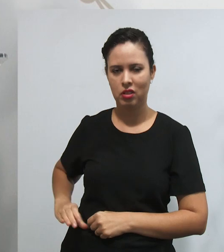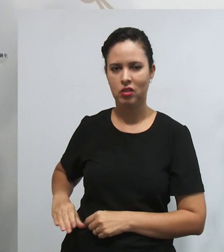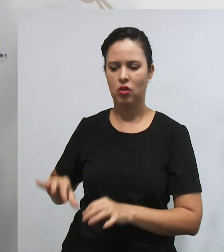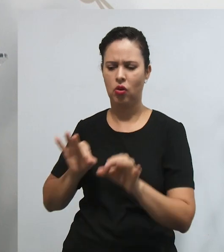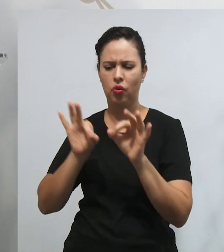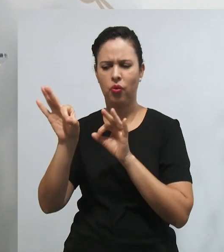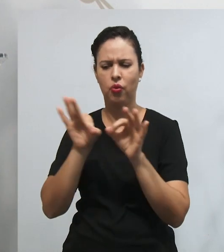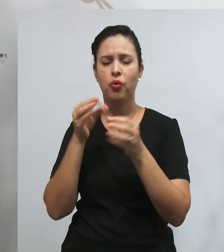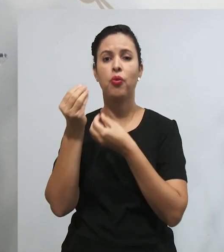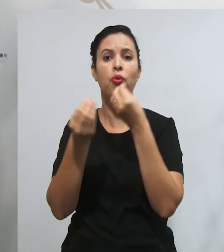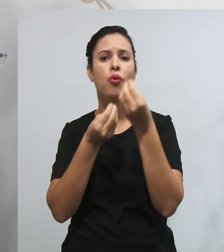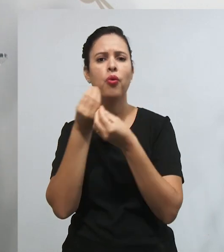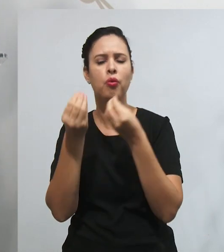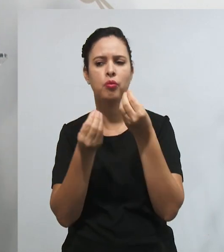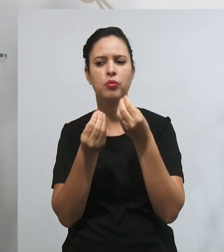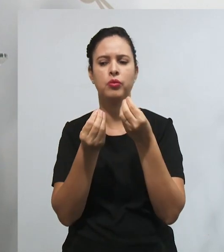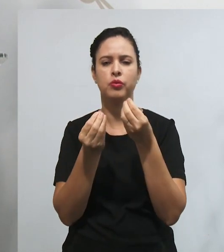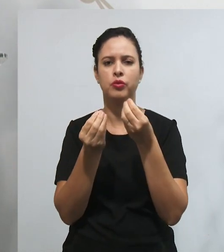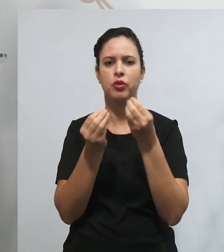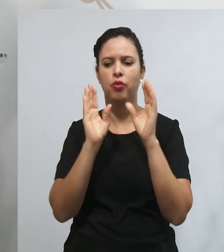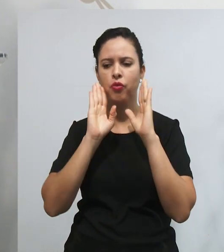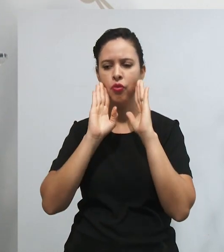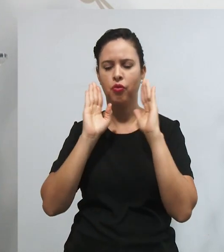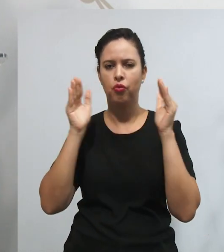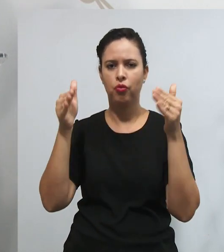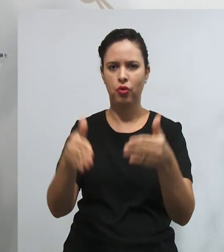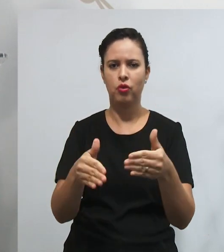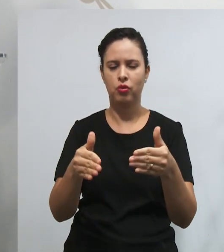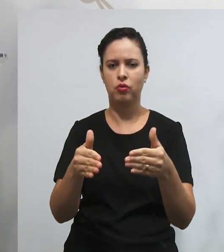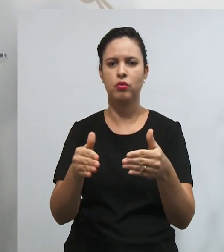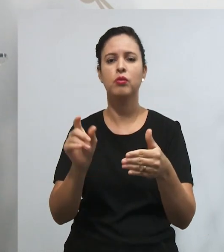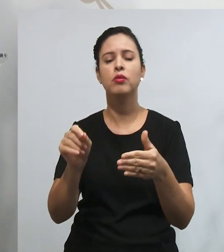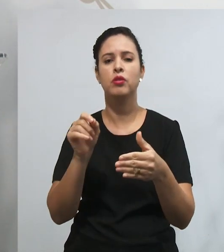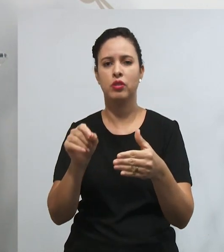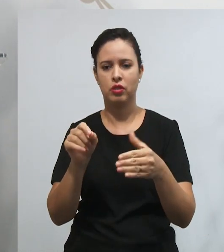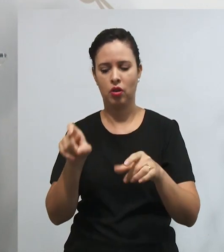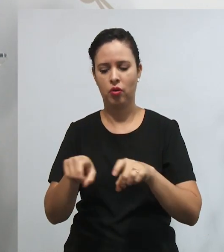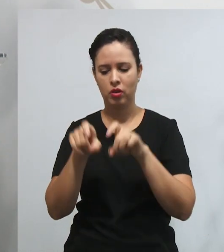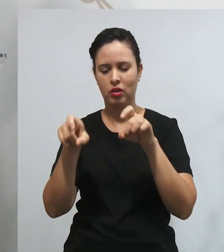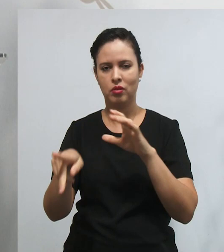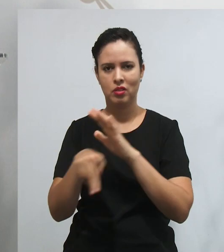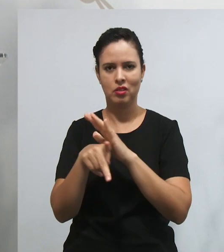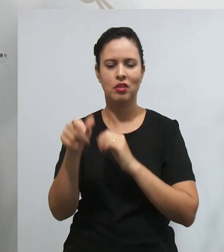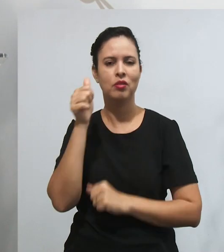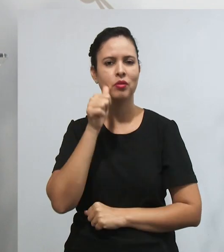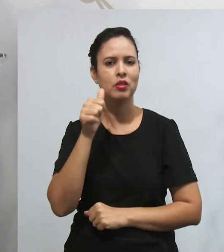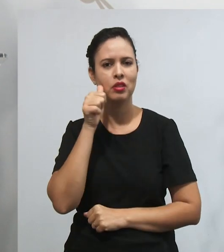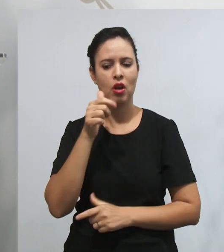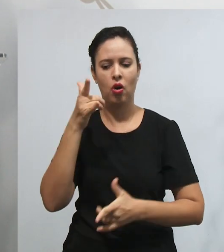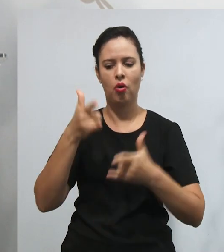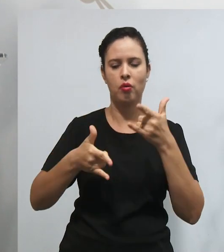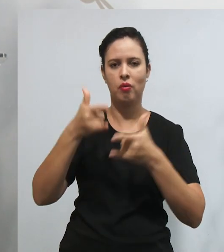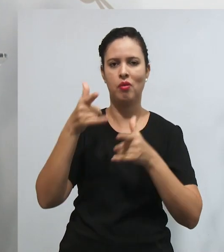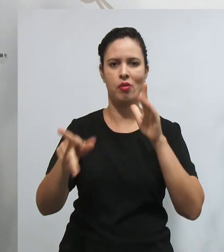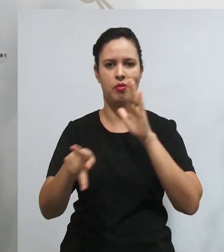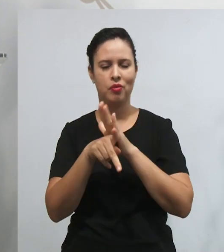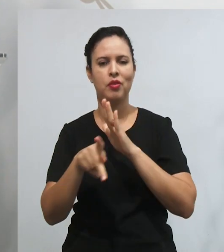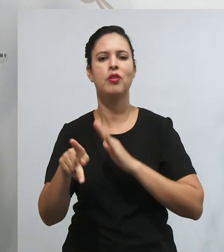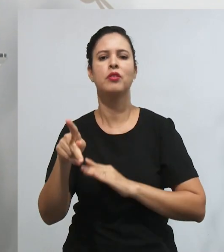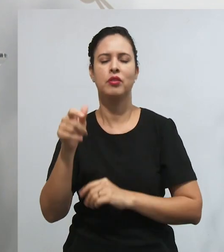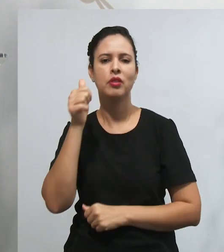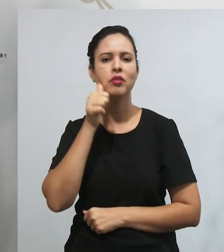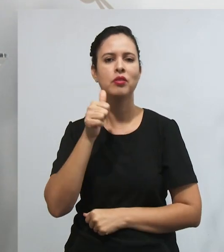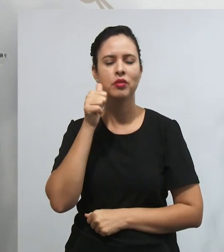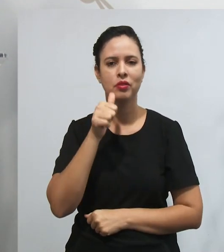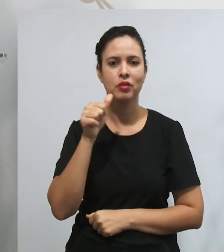né, como tem de fato, né, computação voltada para as meninas, robótica, né, para atrair esse público, para ser